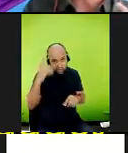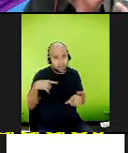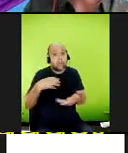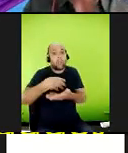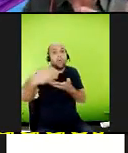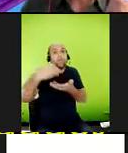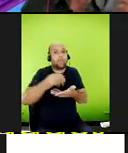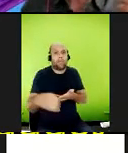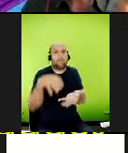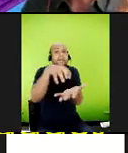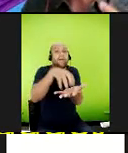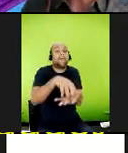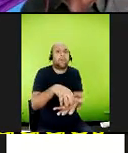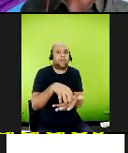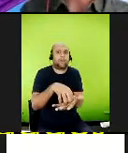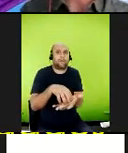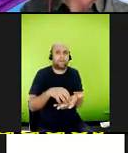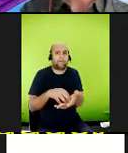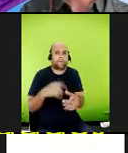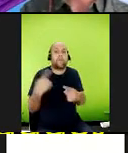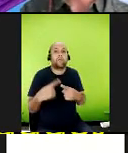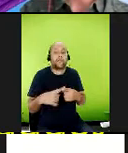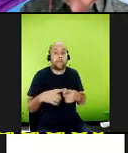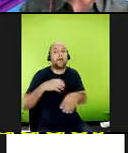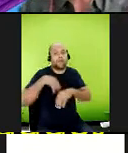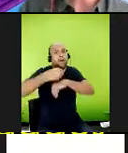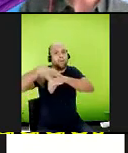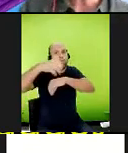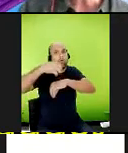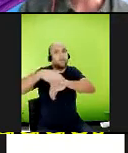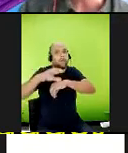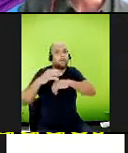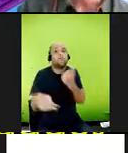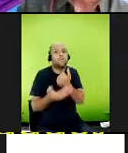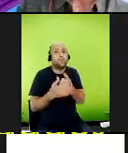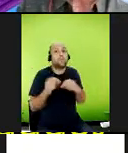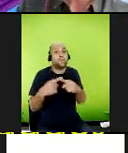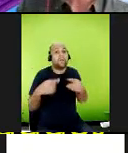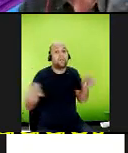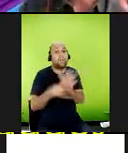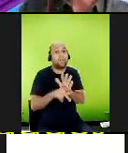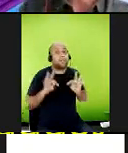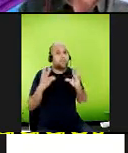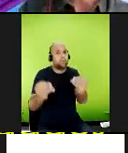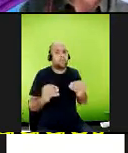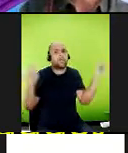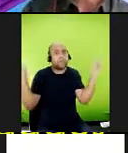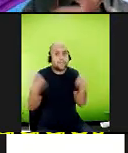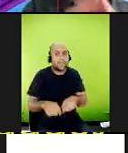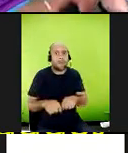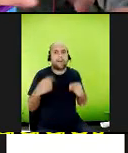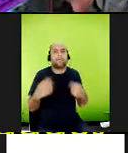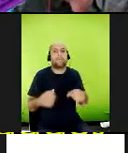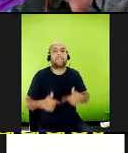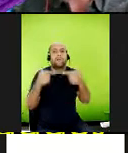dentro e se forma ela tá contando direta e indiretamente que isso é para todo mundo então a gente precisa da ação